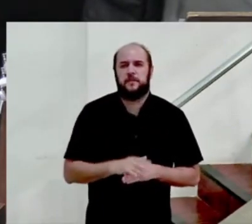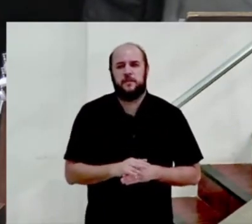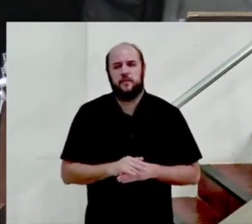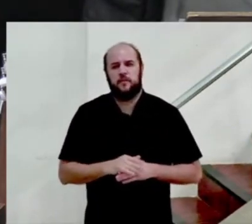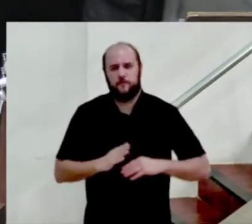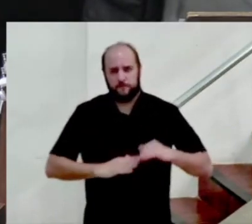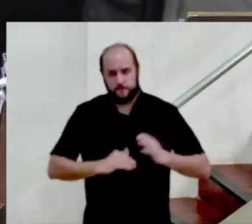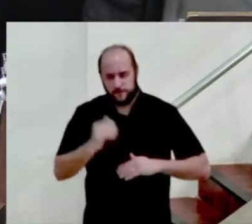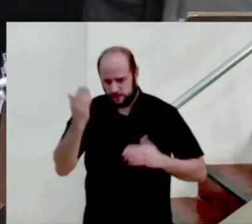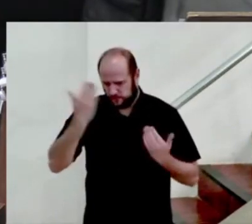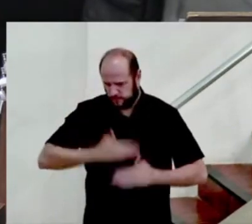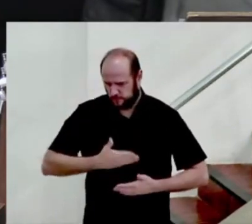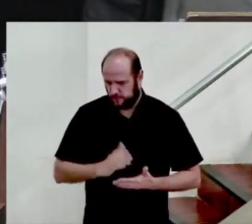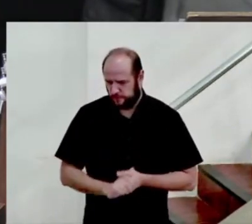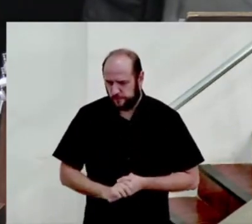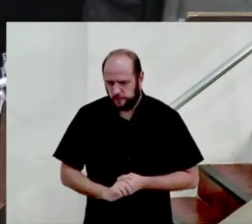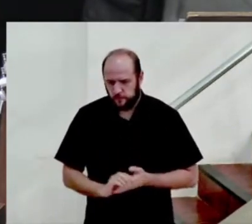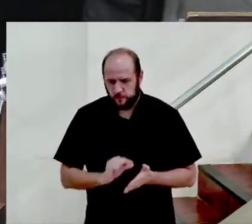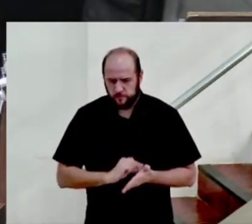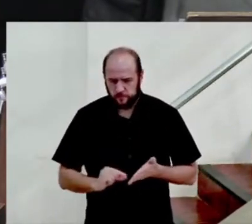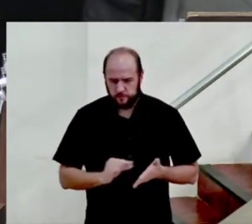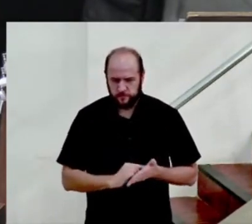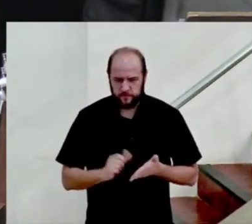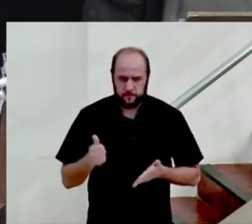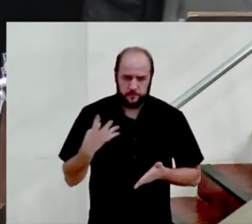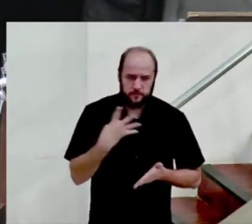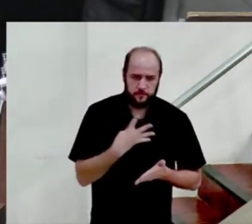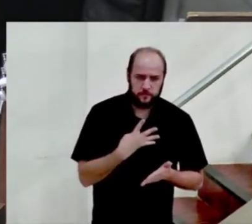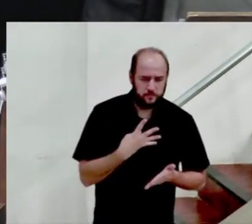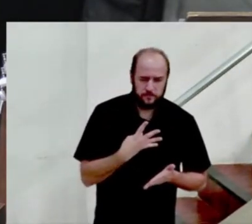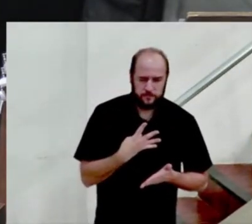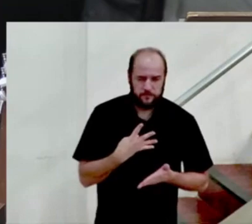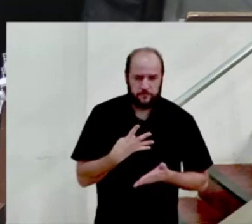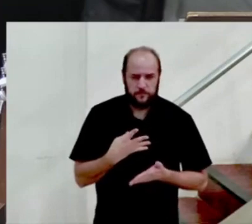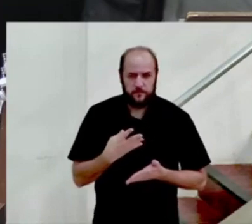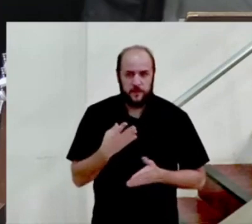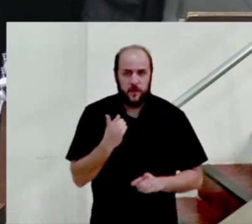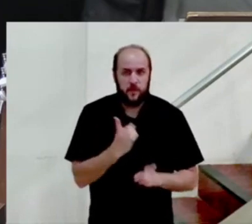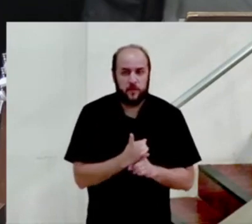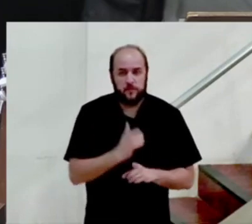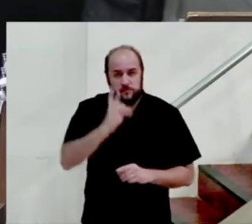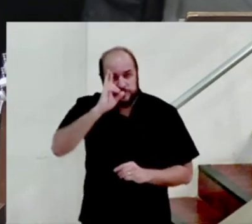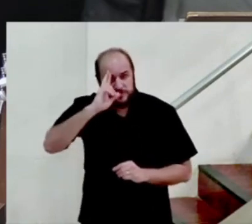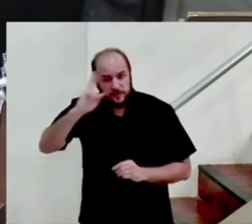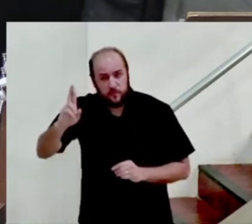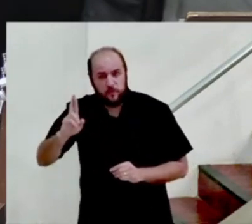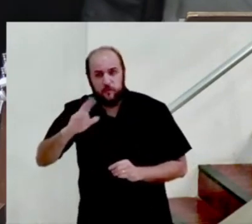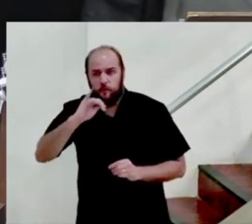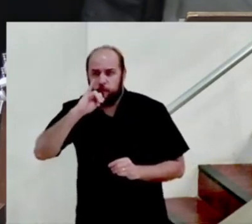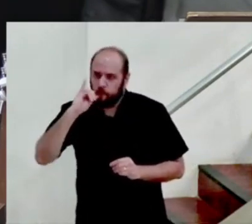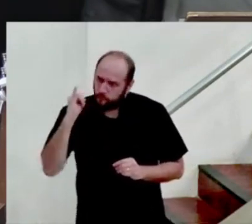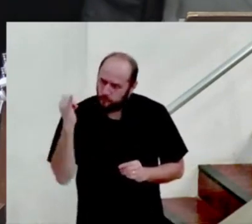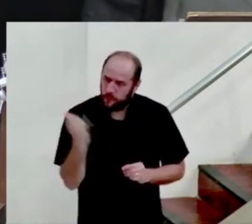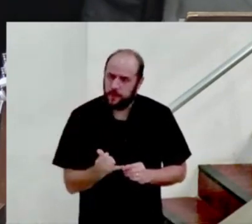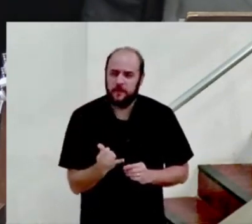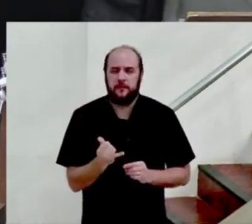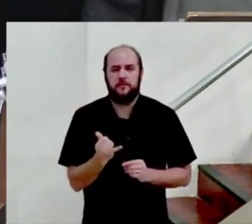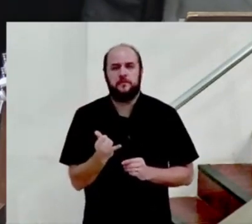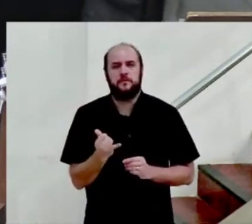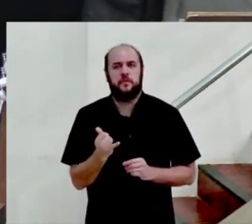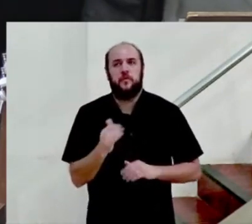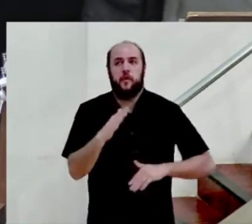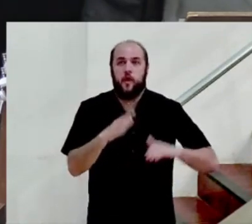dele. Versículo 14 em diante, nós encontramos o Senhor, então, ecoando